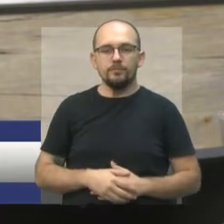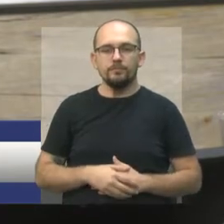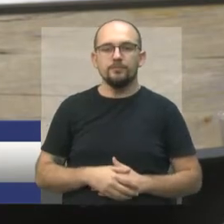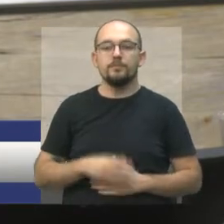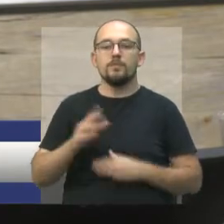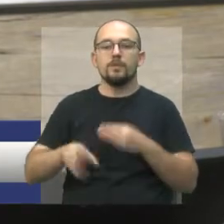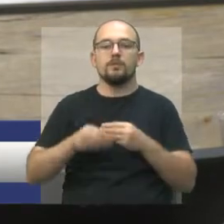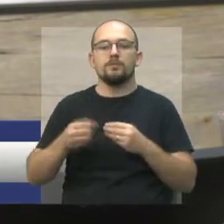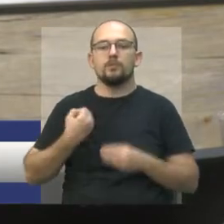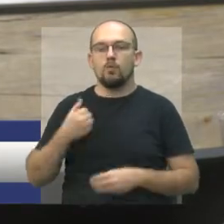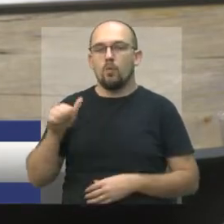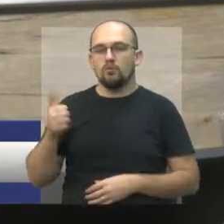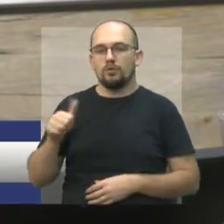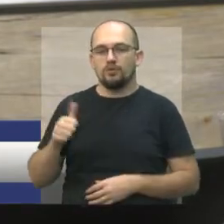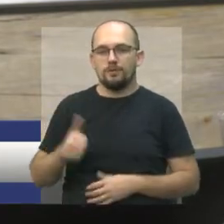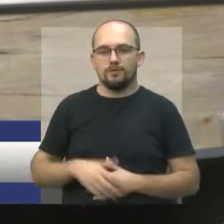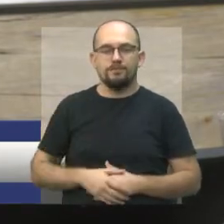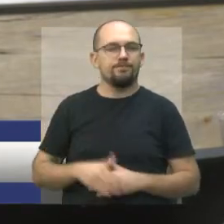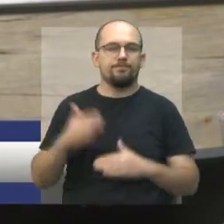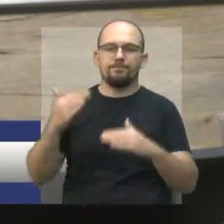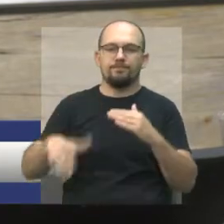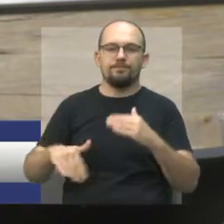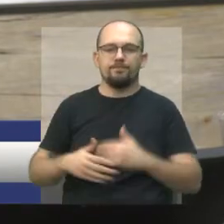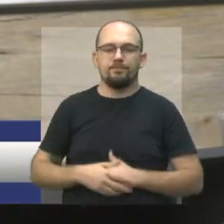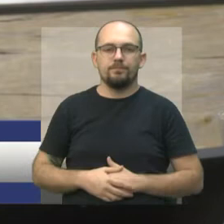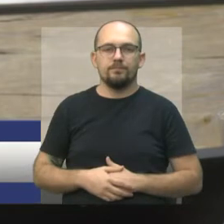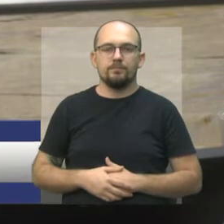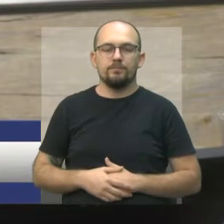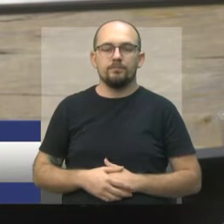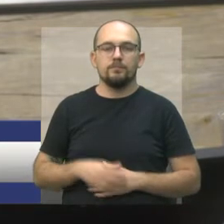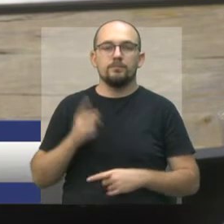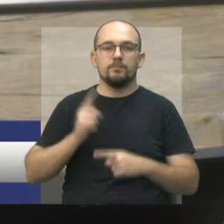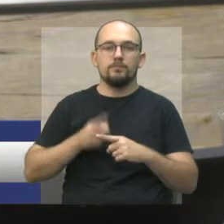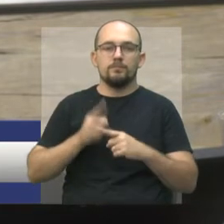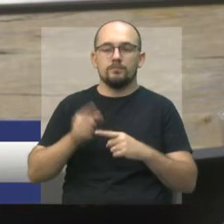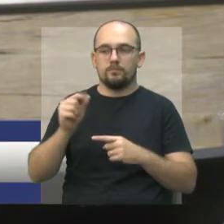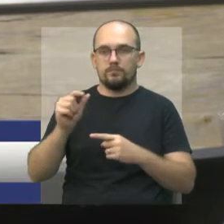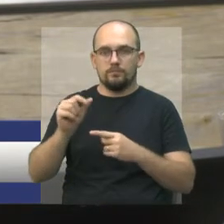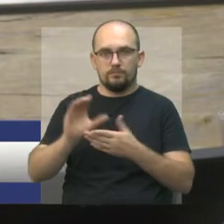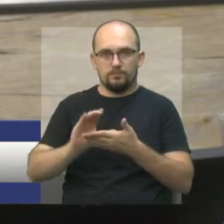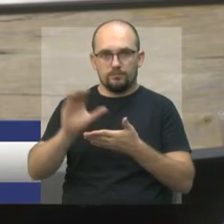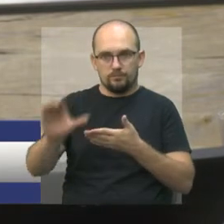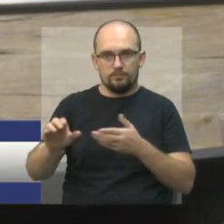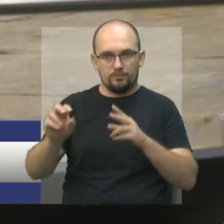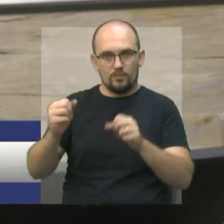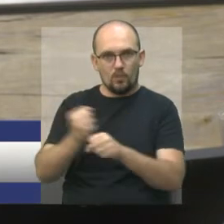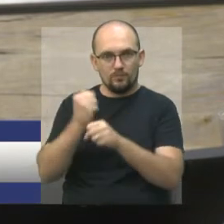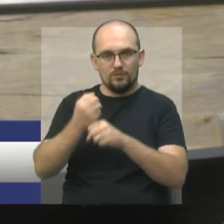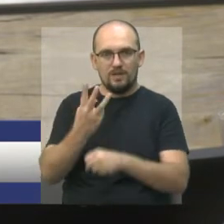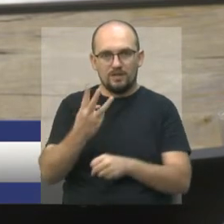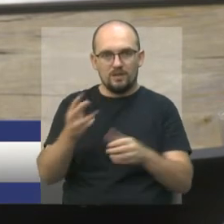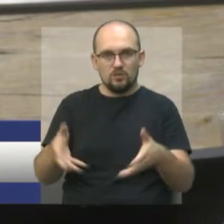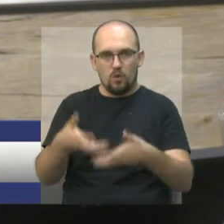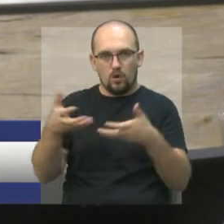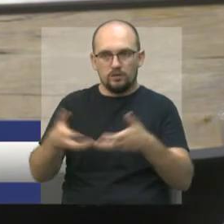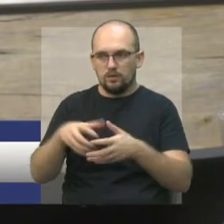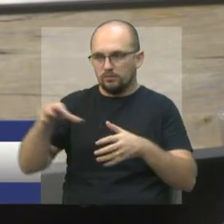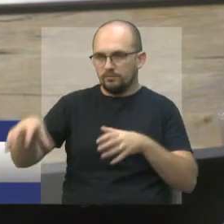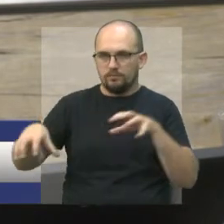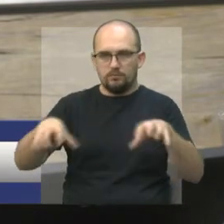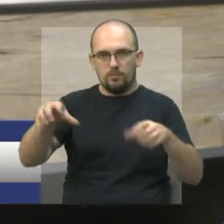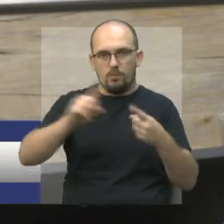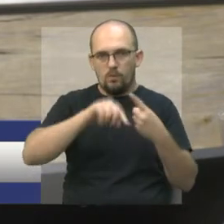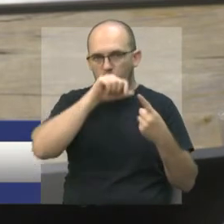Emenda número 11. Contrário. Vez que a destinação de recursos à construção de 3 hortas municipais, sendo uma no Jardim